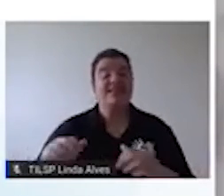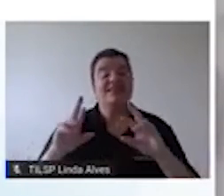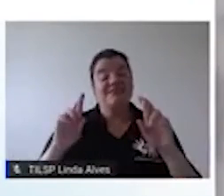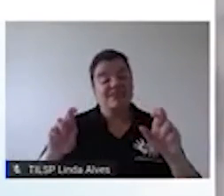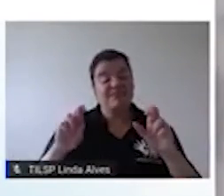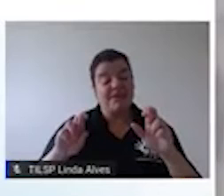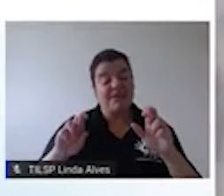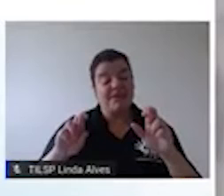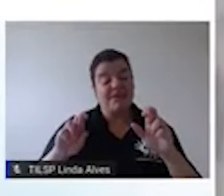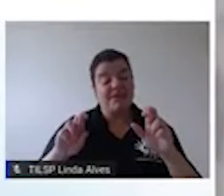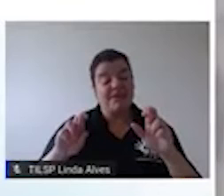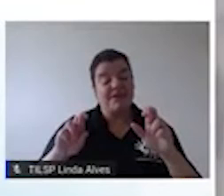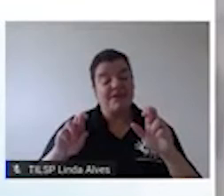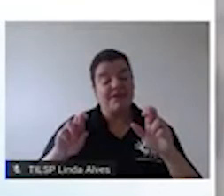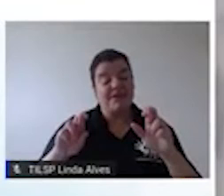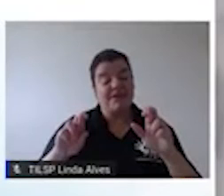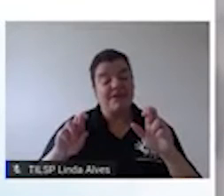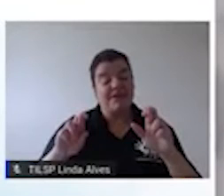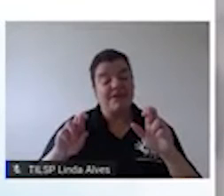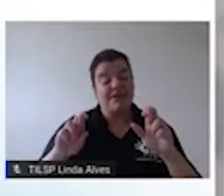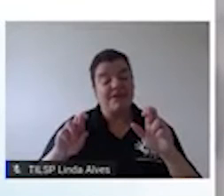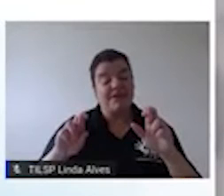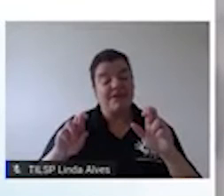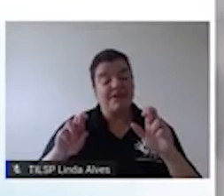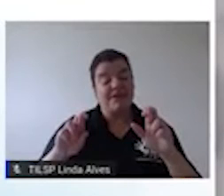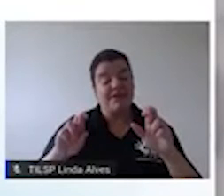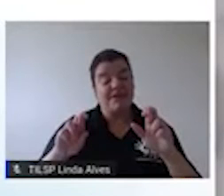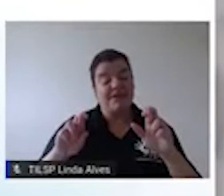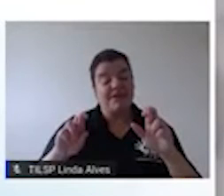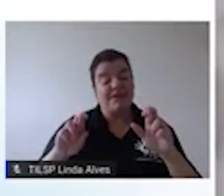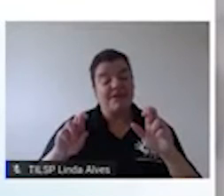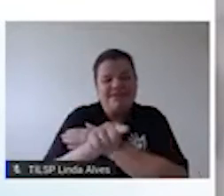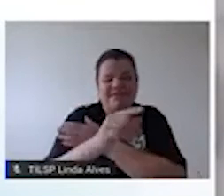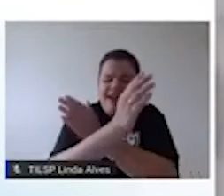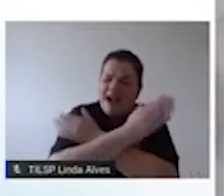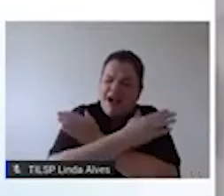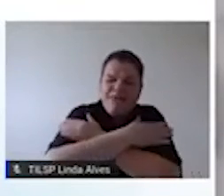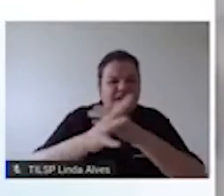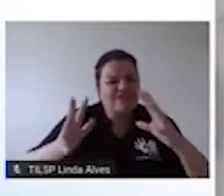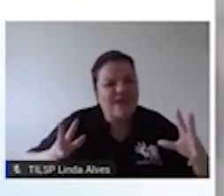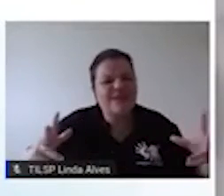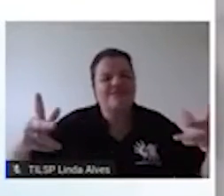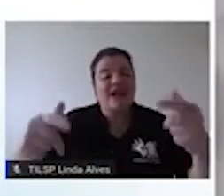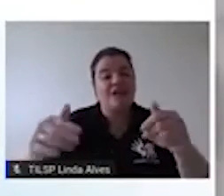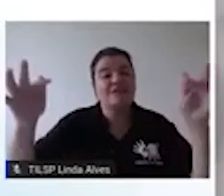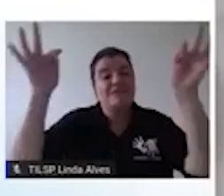melhores daqui para frente. Um grande abraço a você e um grande abraço a todos.